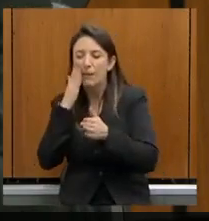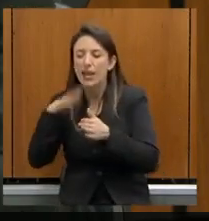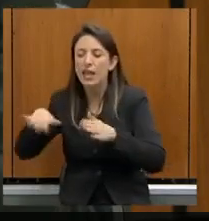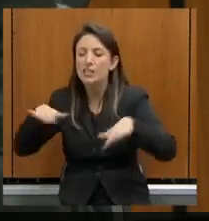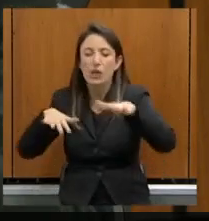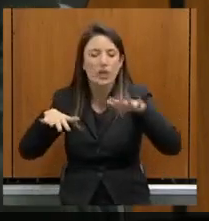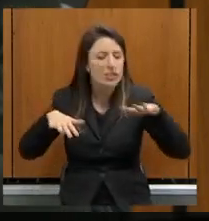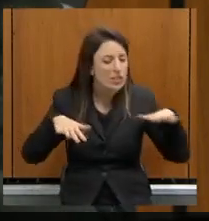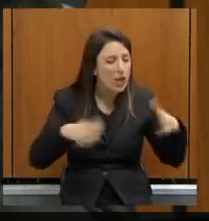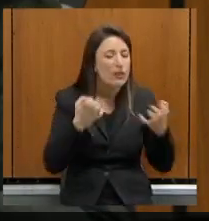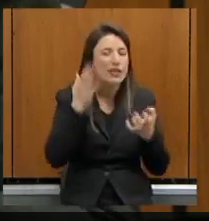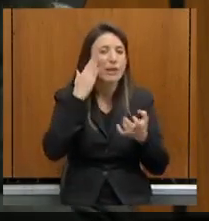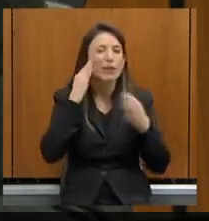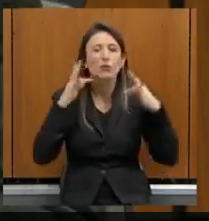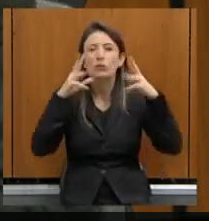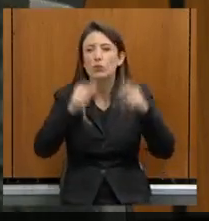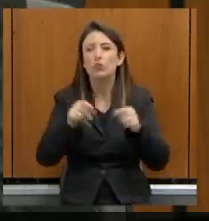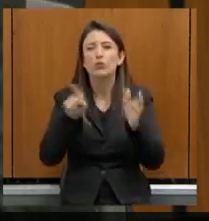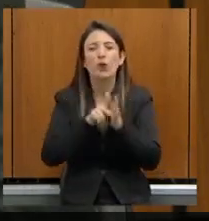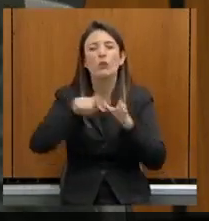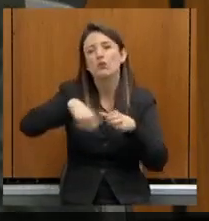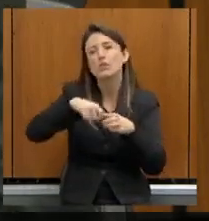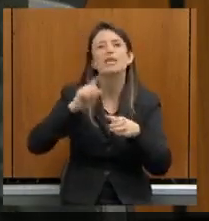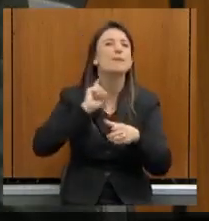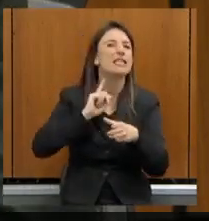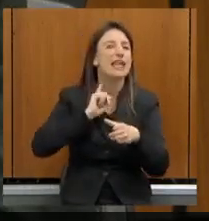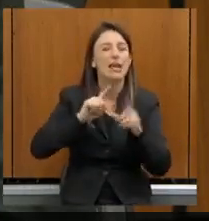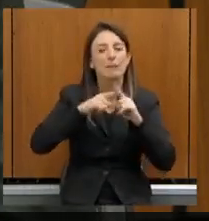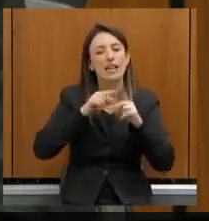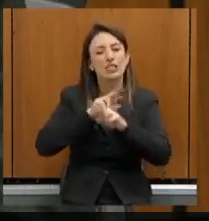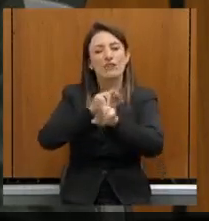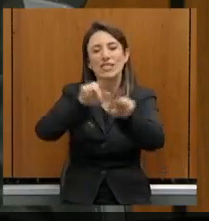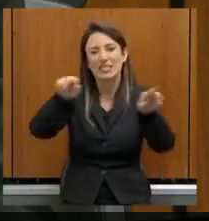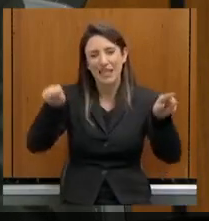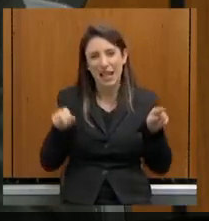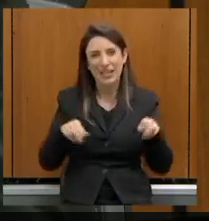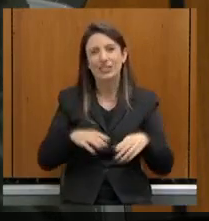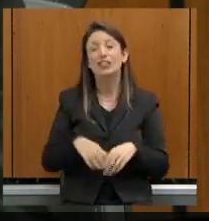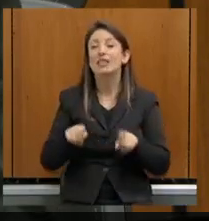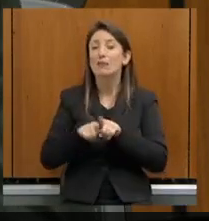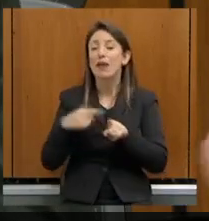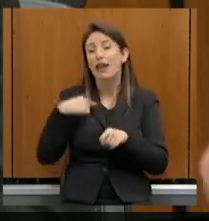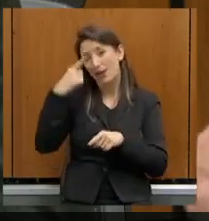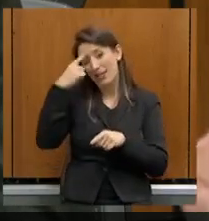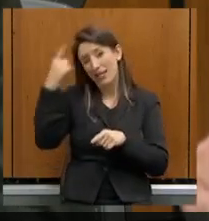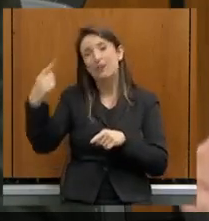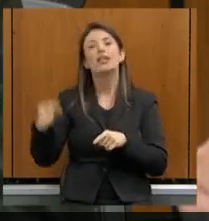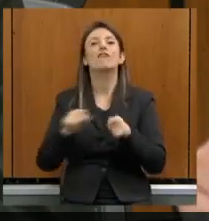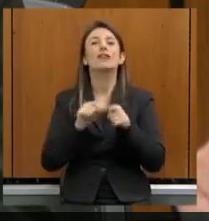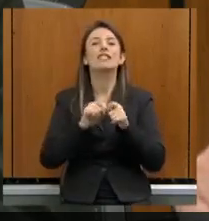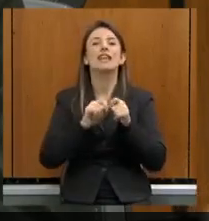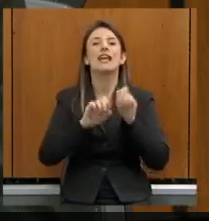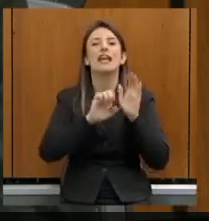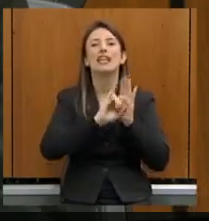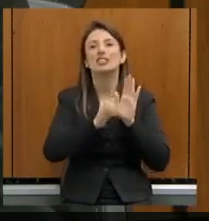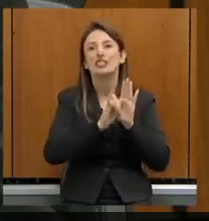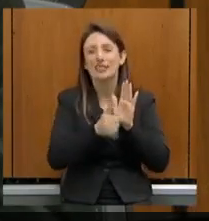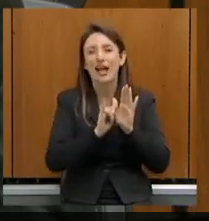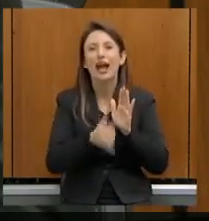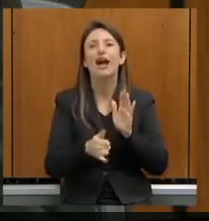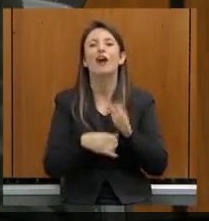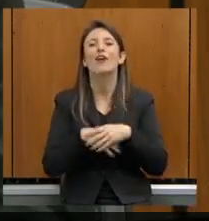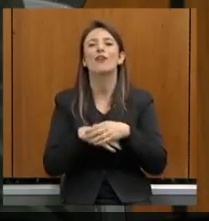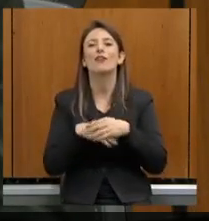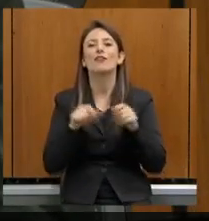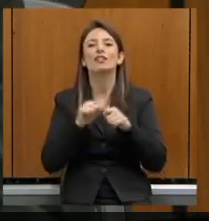diversidade mas a senhora me deu uma ideia muito interessante Maurício fazer um edital levar ao conseque a uma consulta pública nós